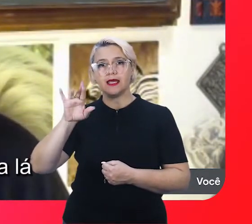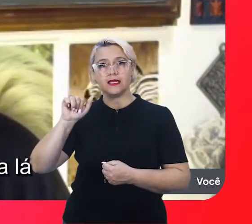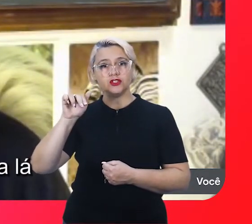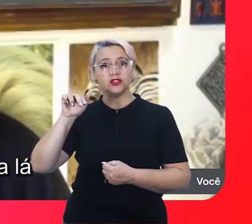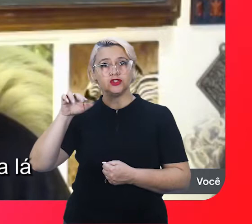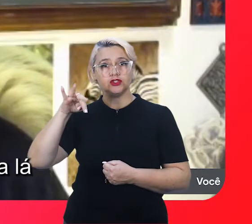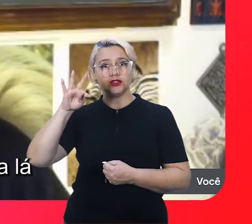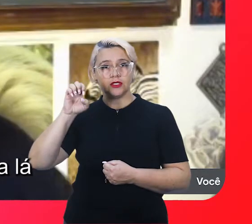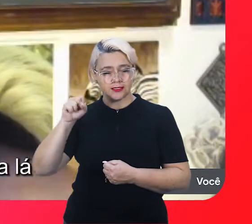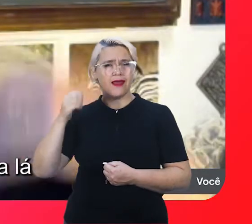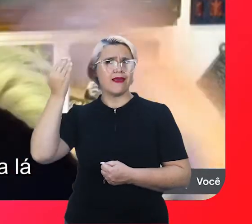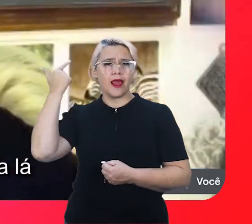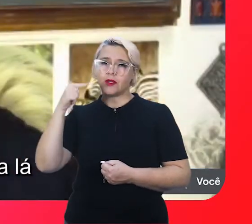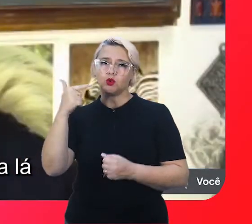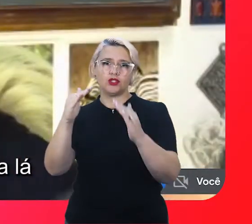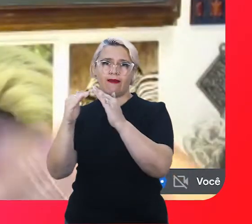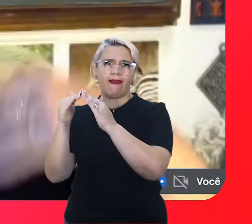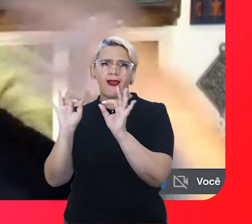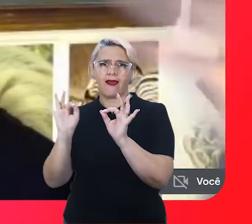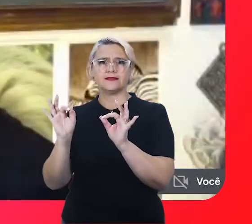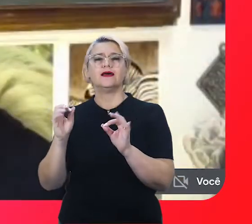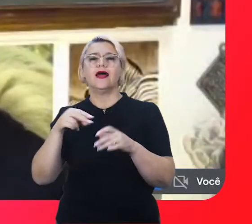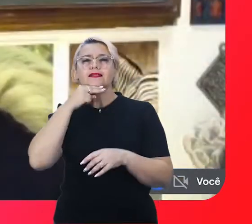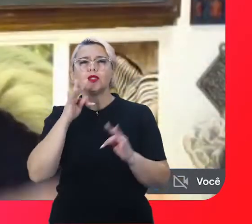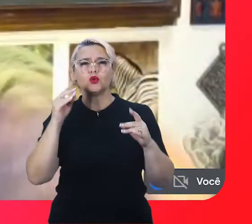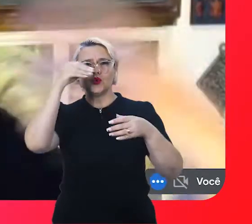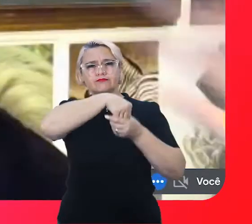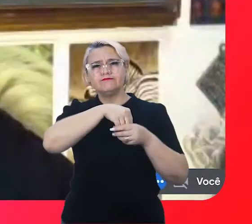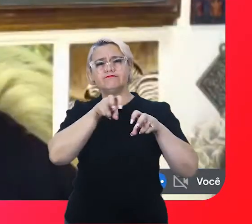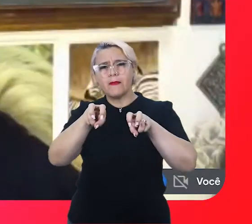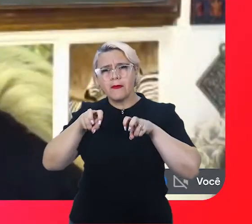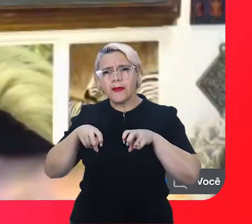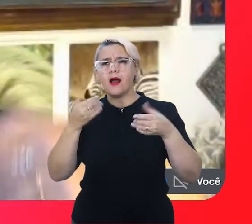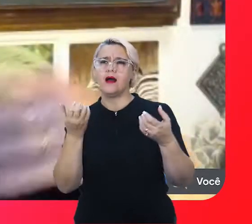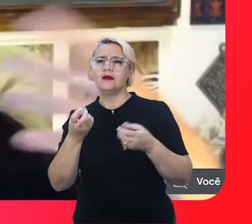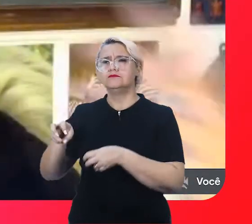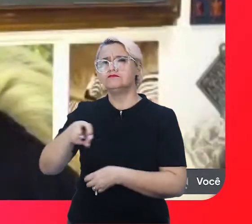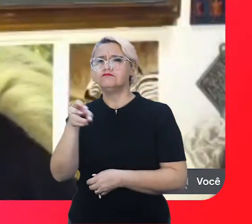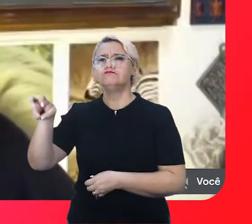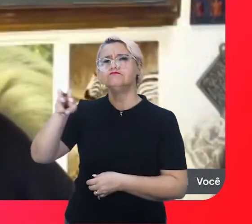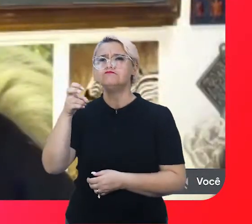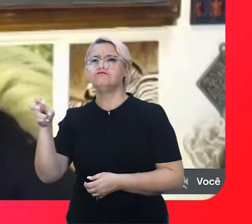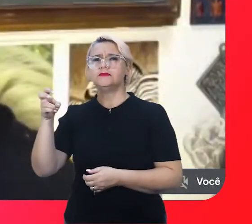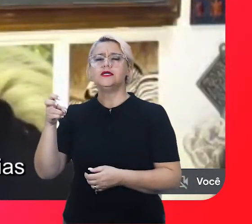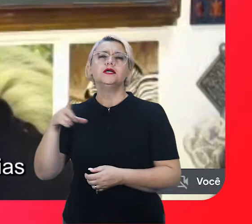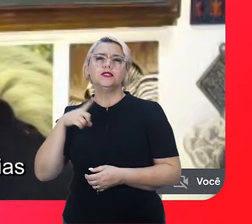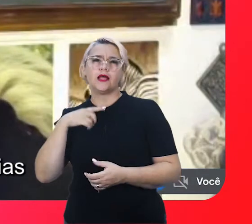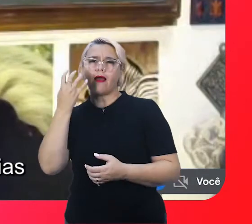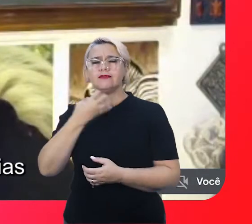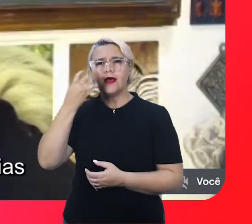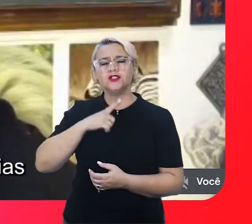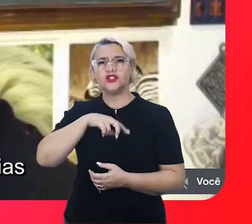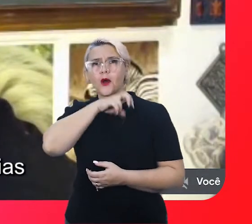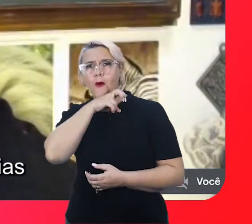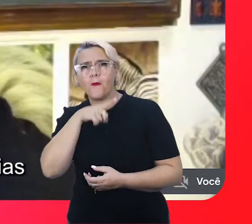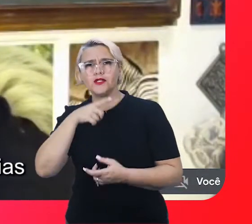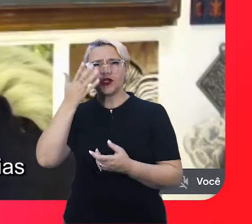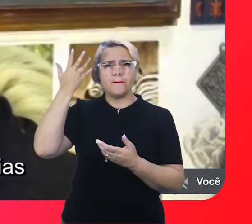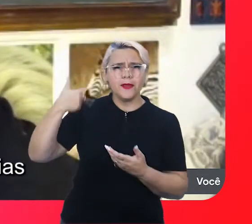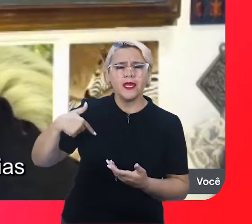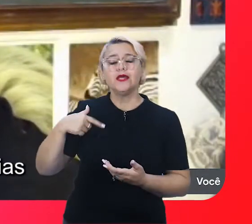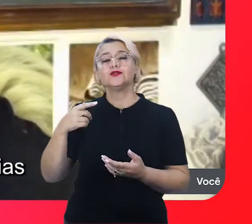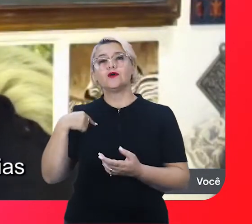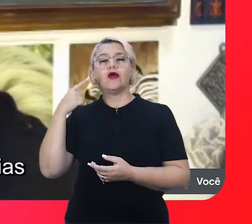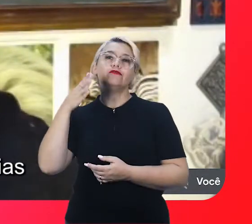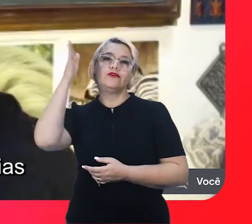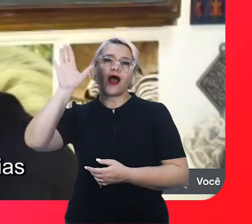lá, e os netos iam cantando, era tudo deserto, tinha muita cobra, tinha muito bicho, eu passava os finais de semana e as